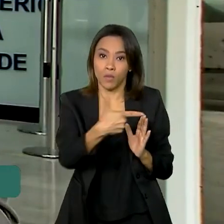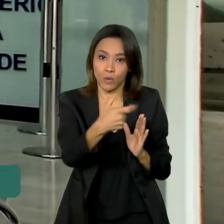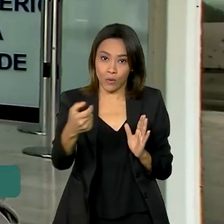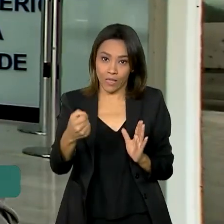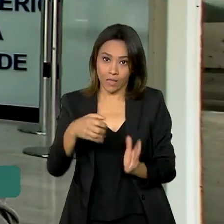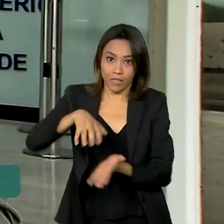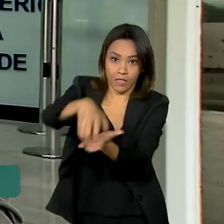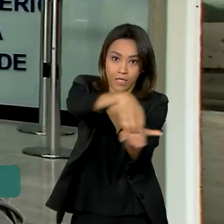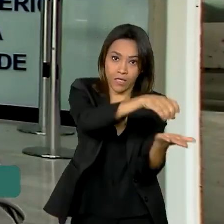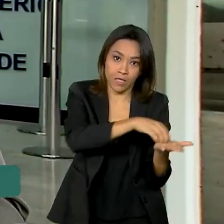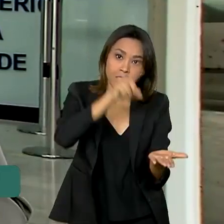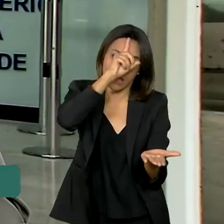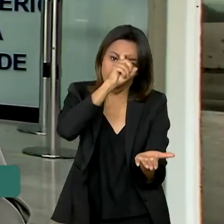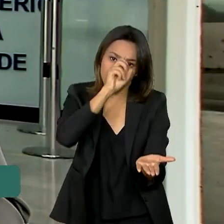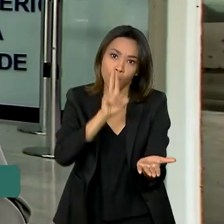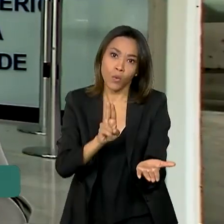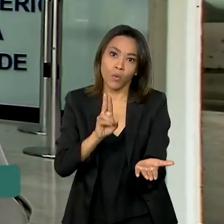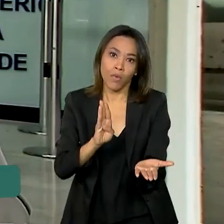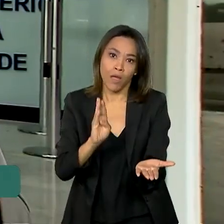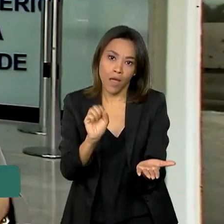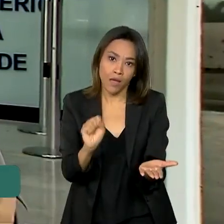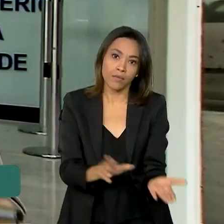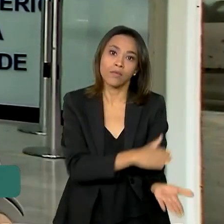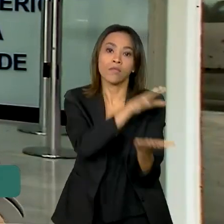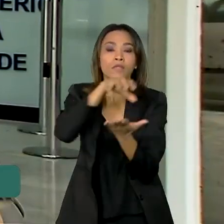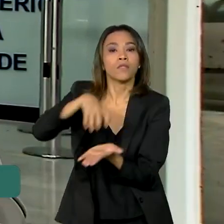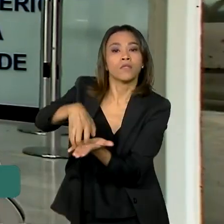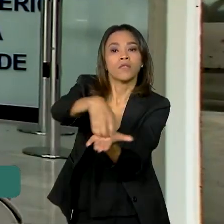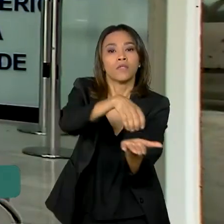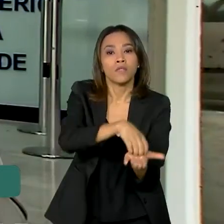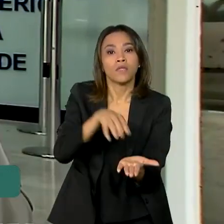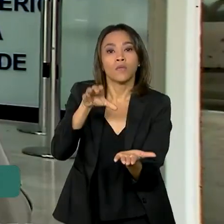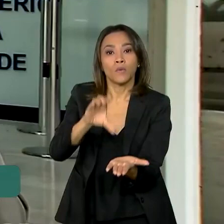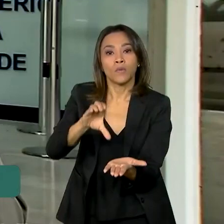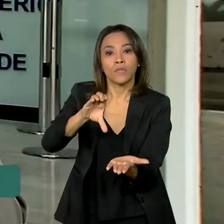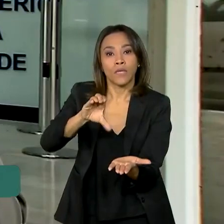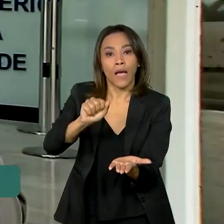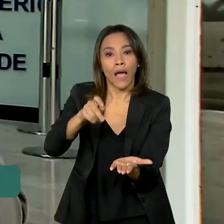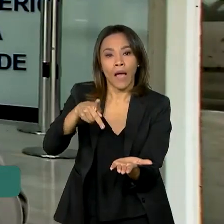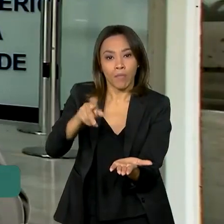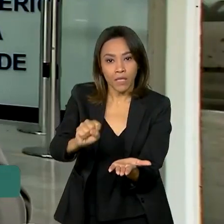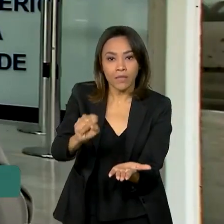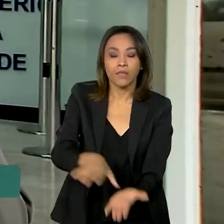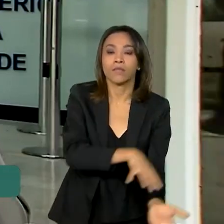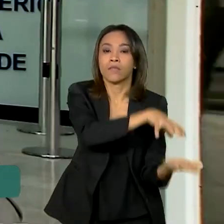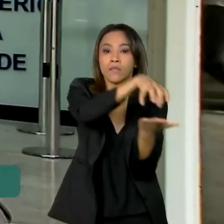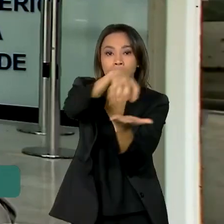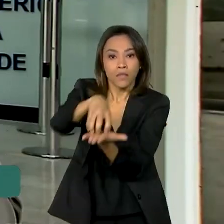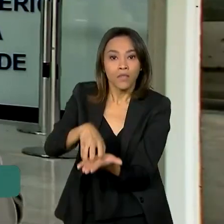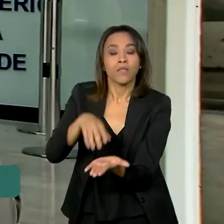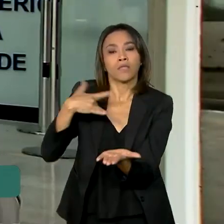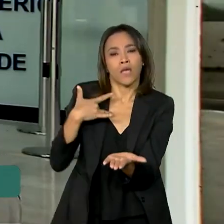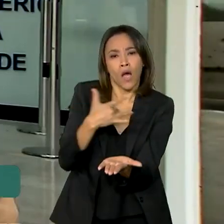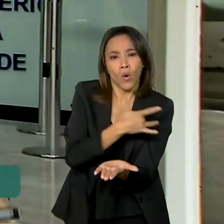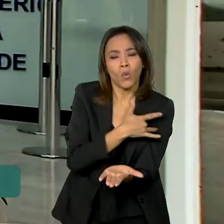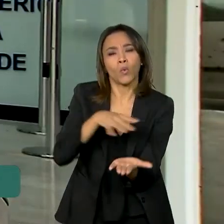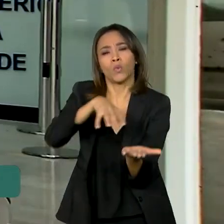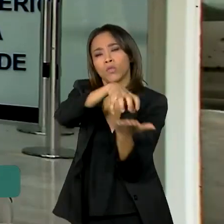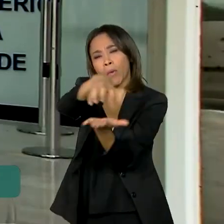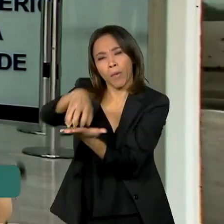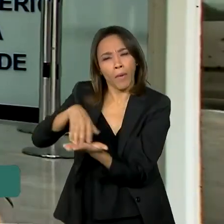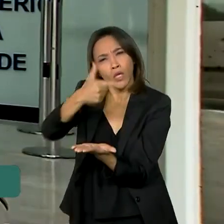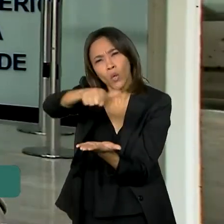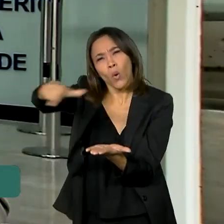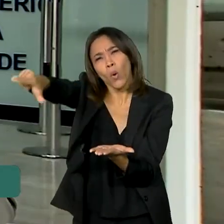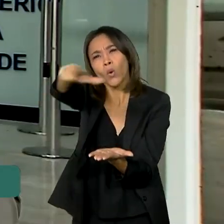básicas de saúde, as UBSs, também os centros de assistência social, CAPs, centros de saúde, UPAs, enfim, e outros locais